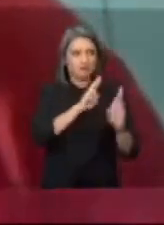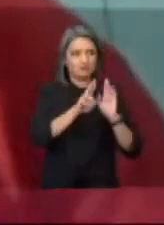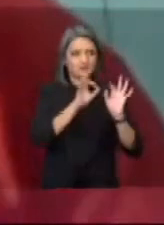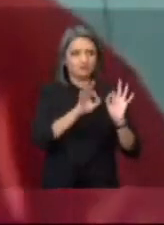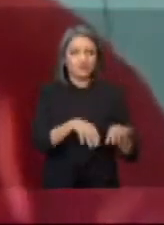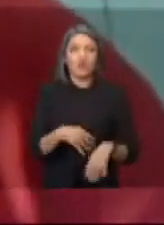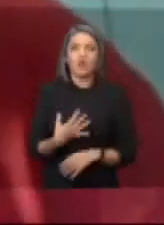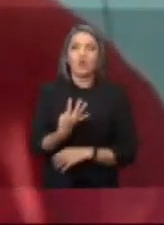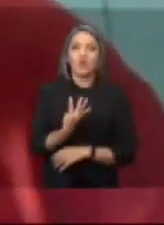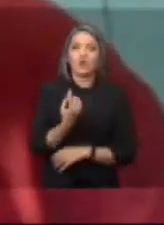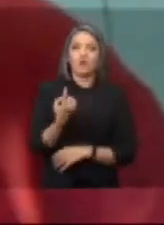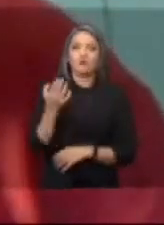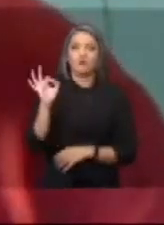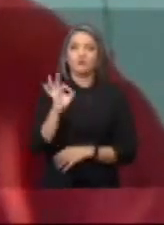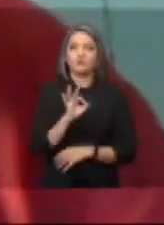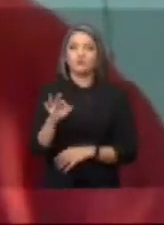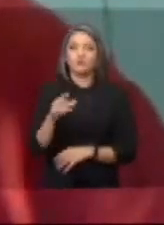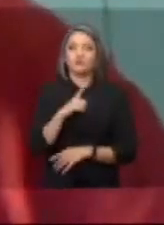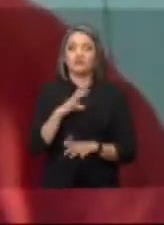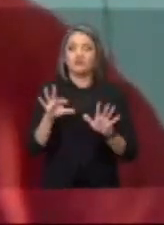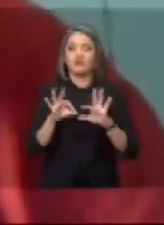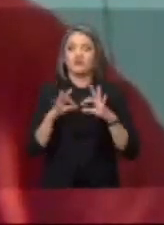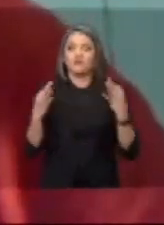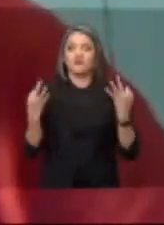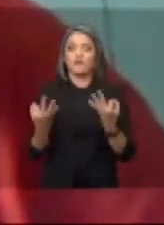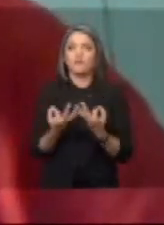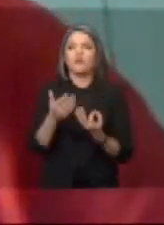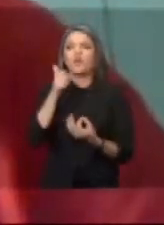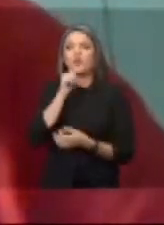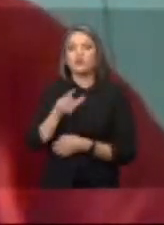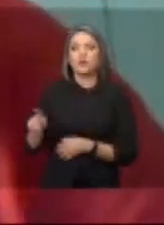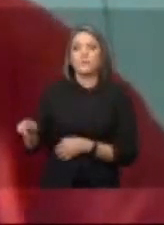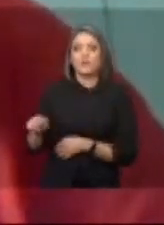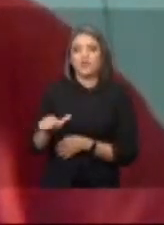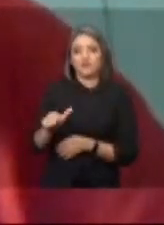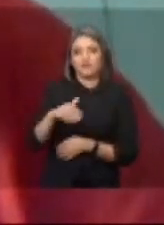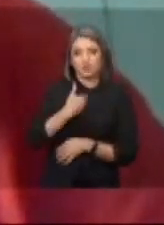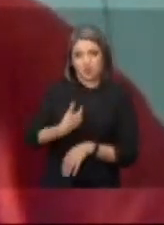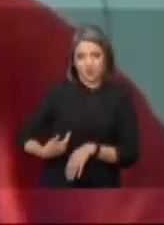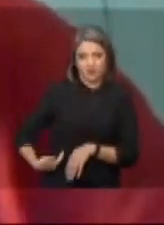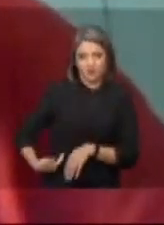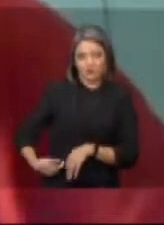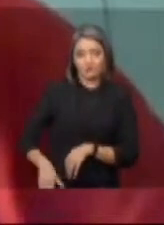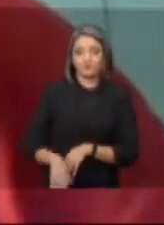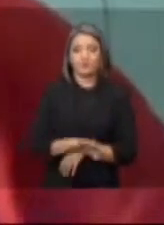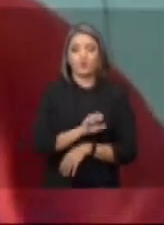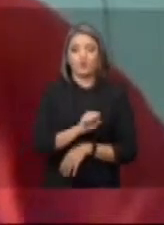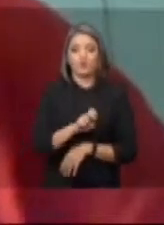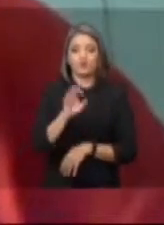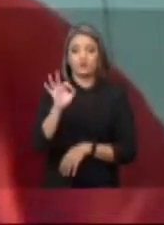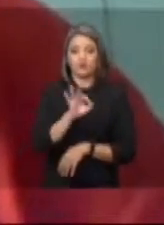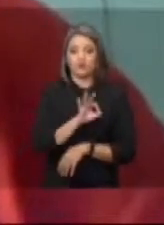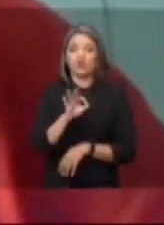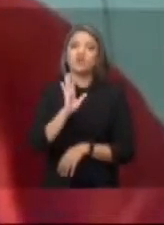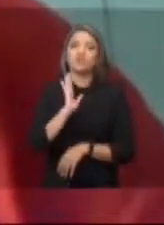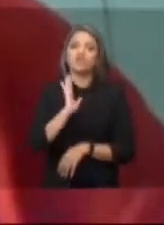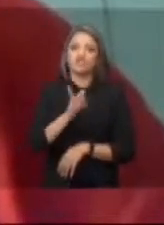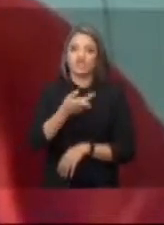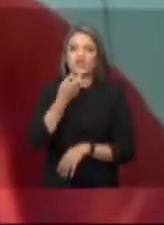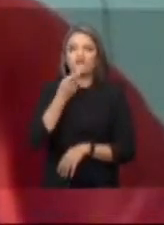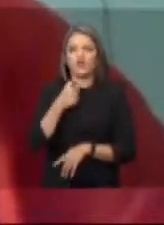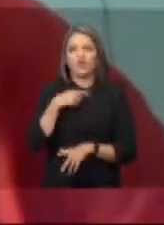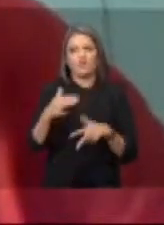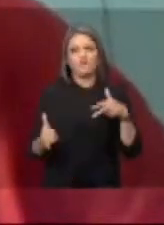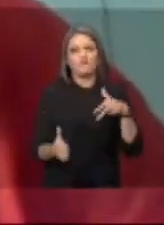recebia a sua família, recebia algum tipo de benefício social, 85% afirmam já terem sido vítimas